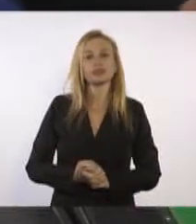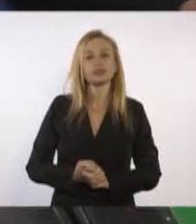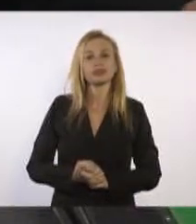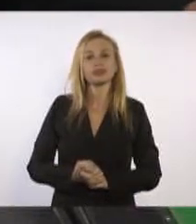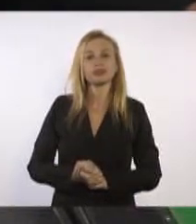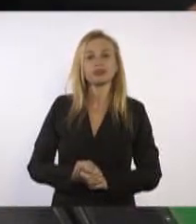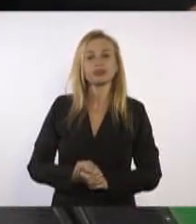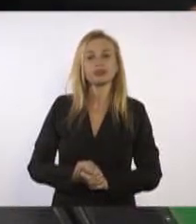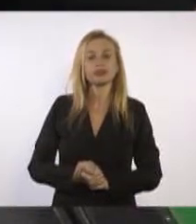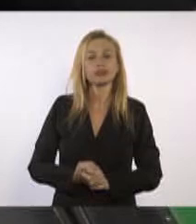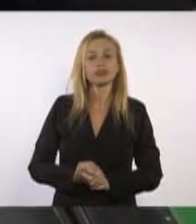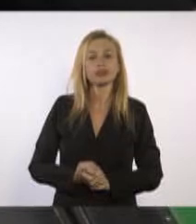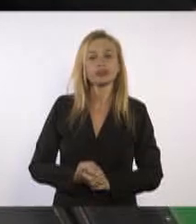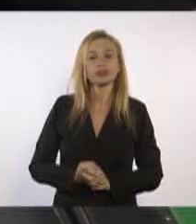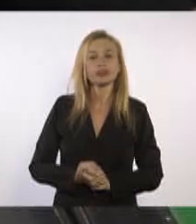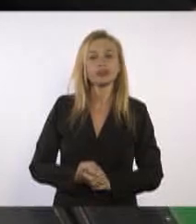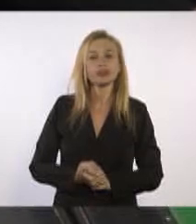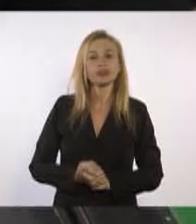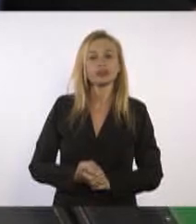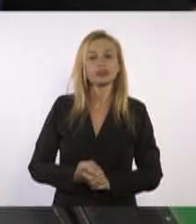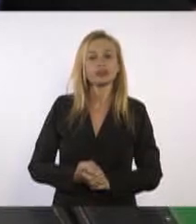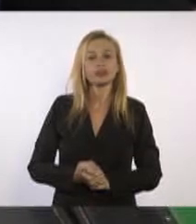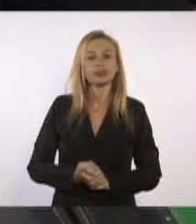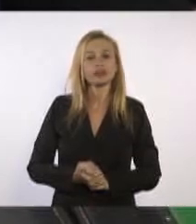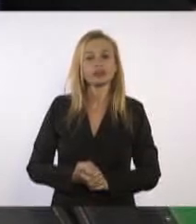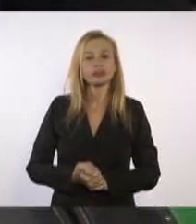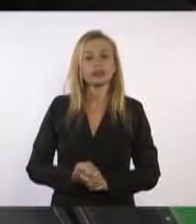E com a máxima deferência,